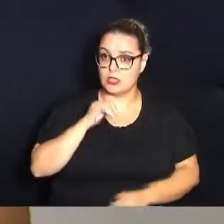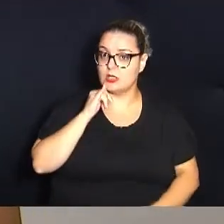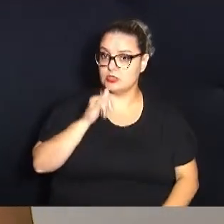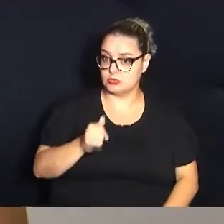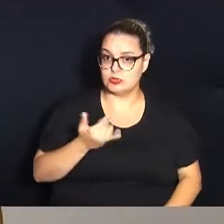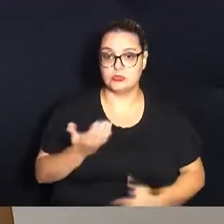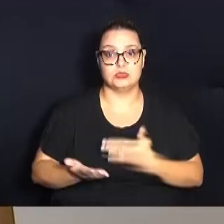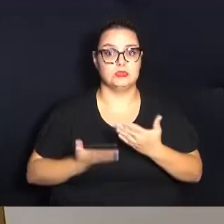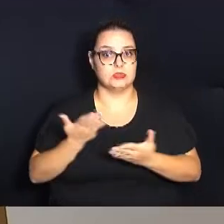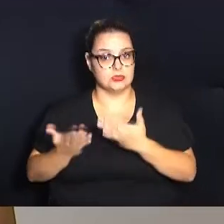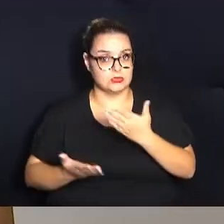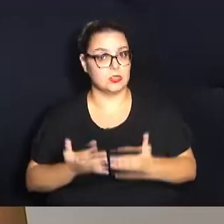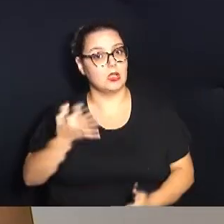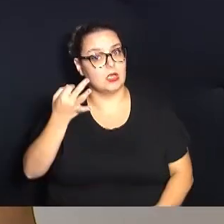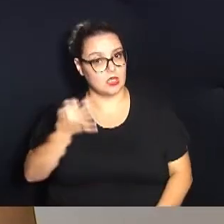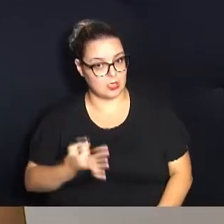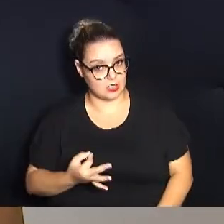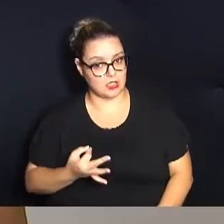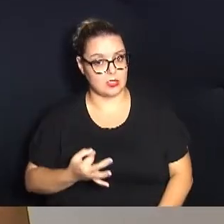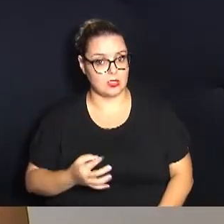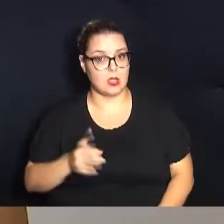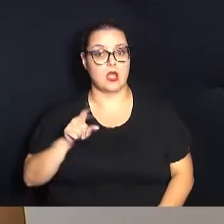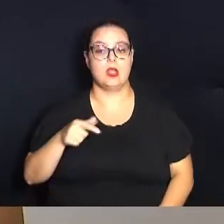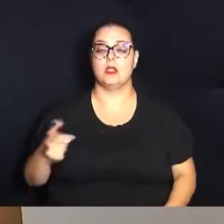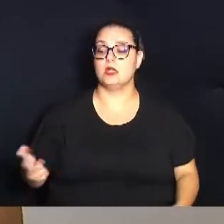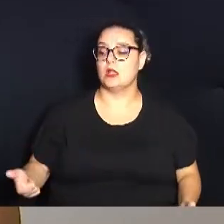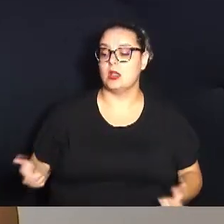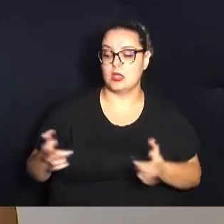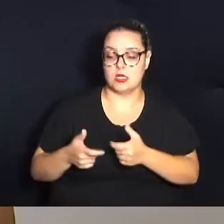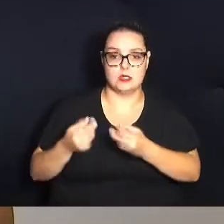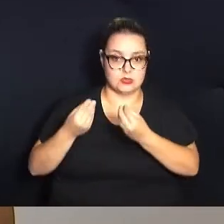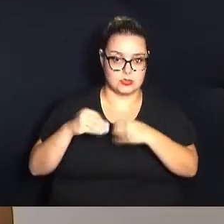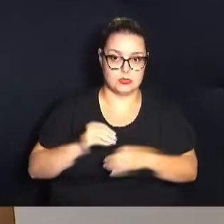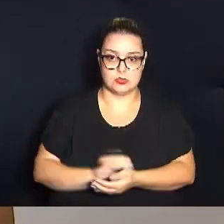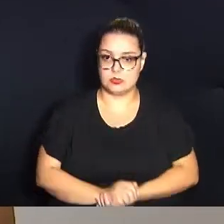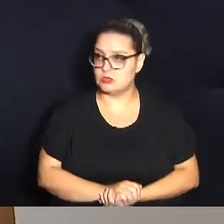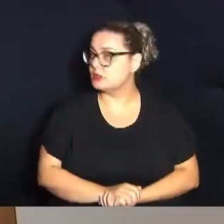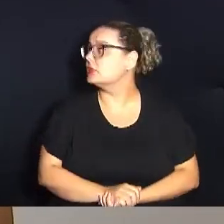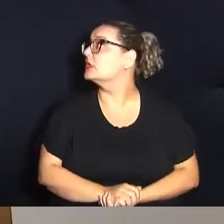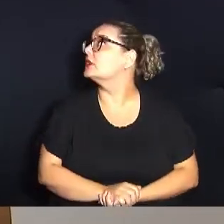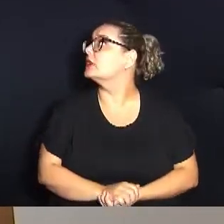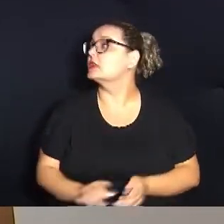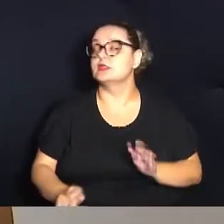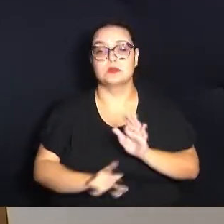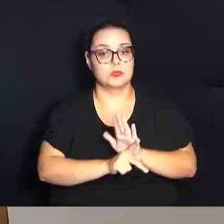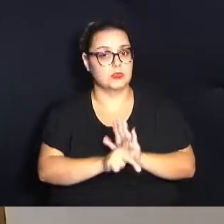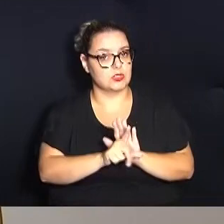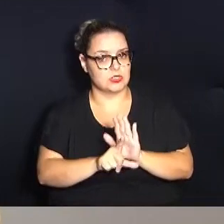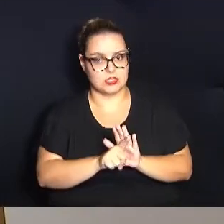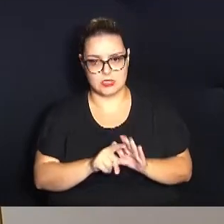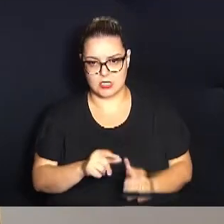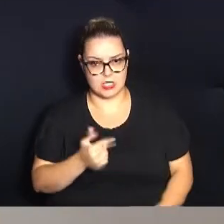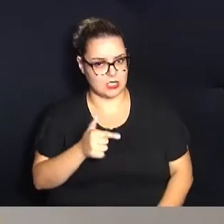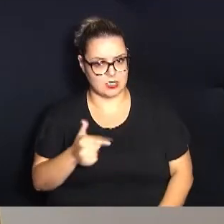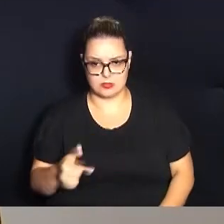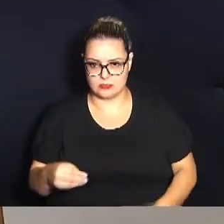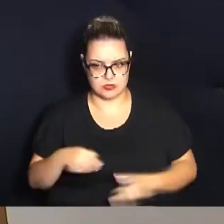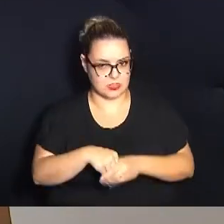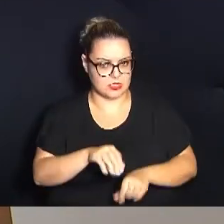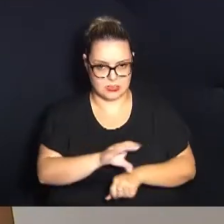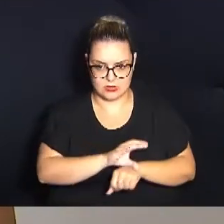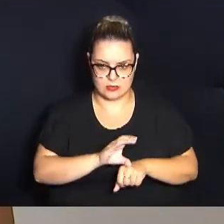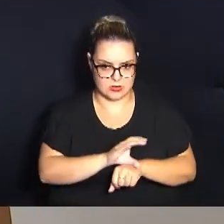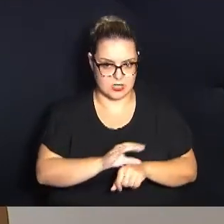votação e diz que o tratamento correto seria na a redução de danos e esse projeto de lei primeiro que ele é totalmente